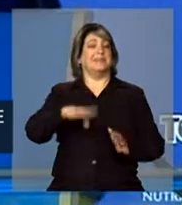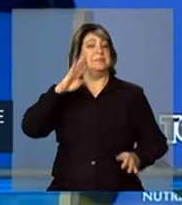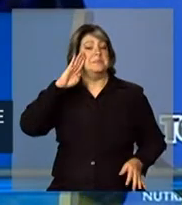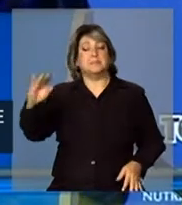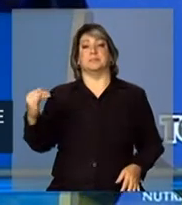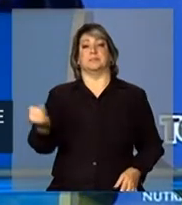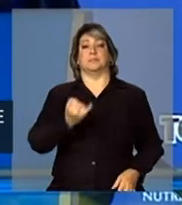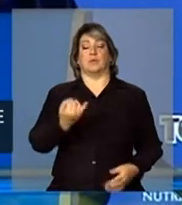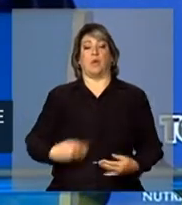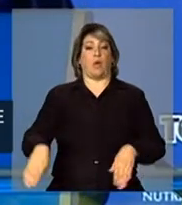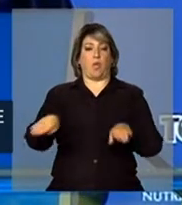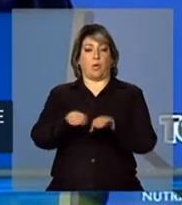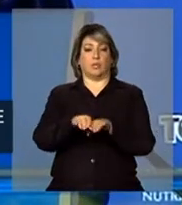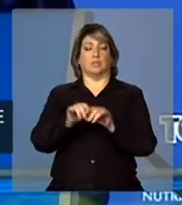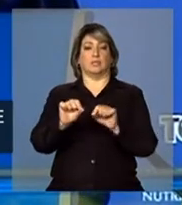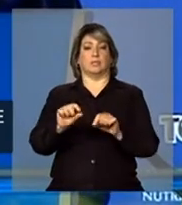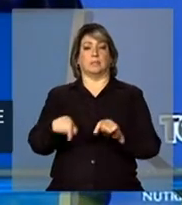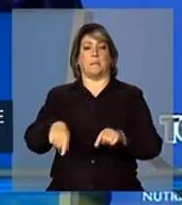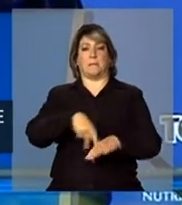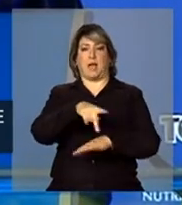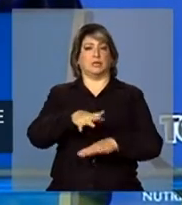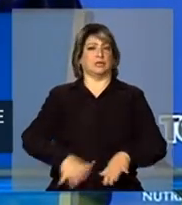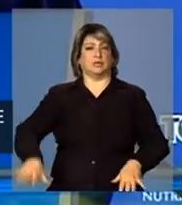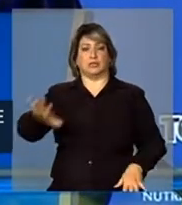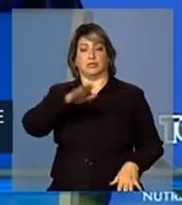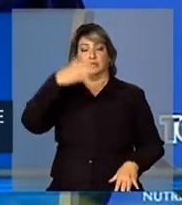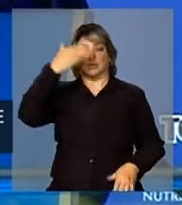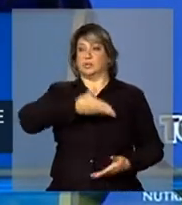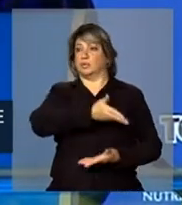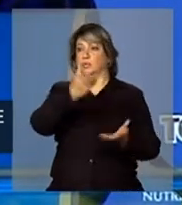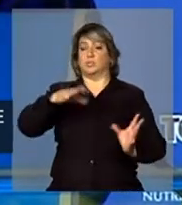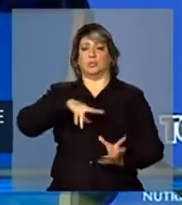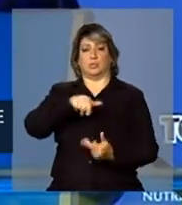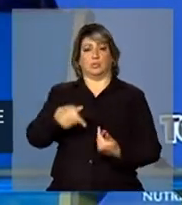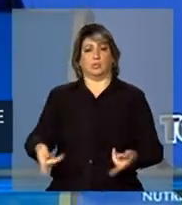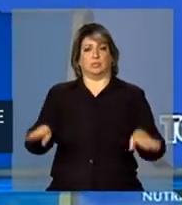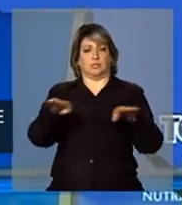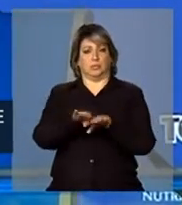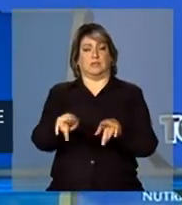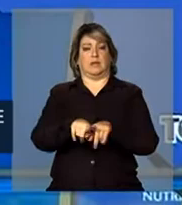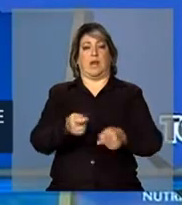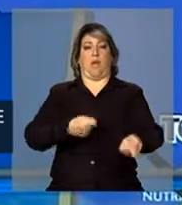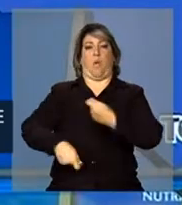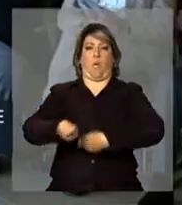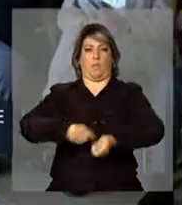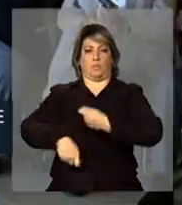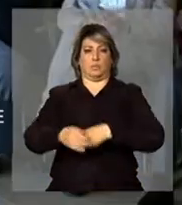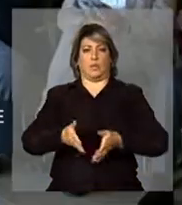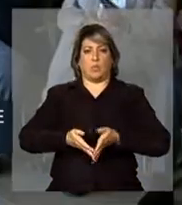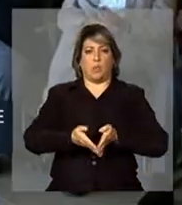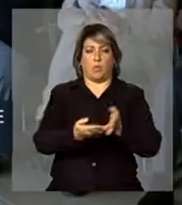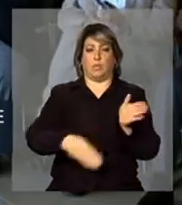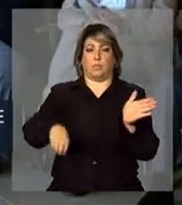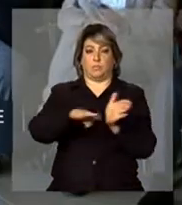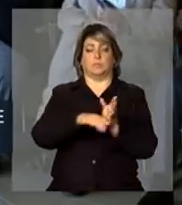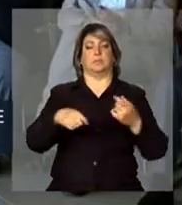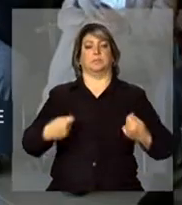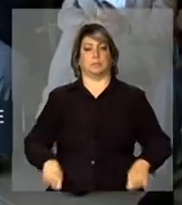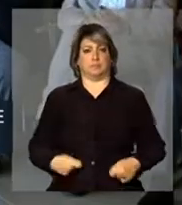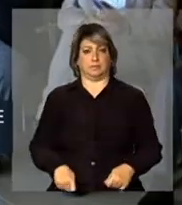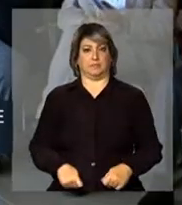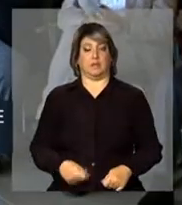para a competitividade do país diante do resto do mundo. Nós temos